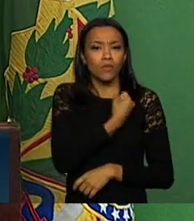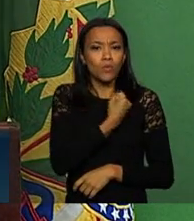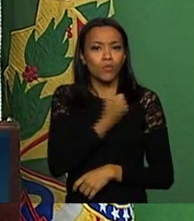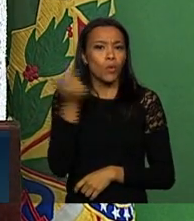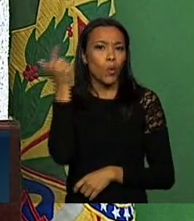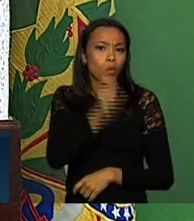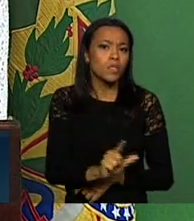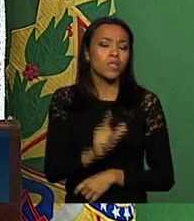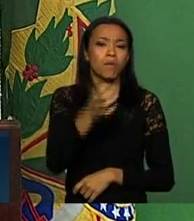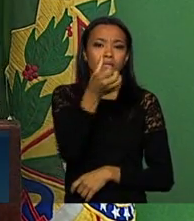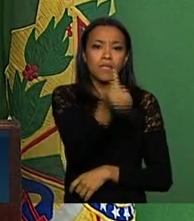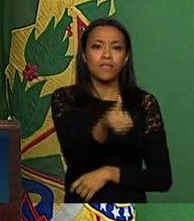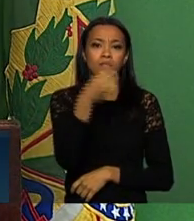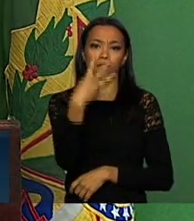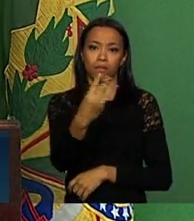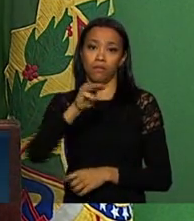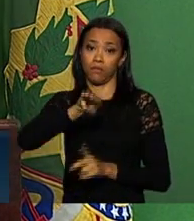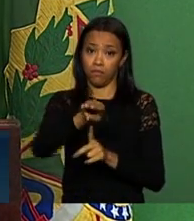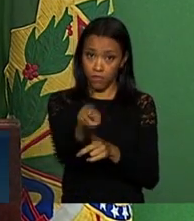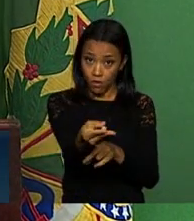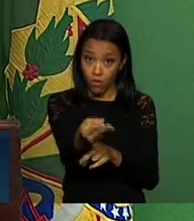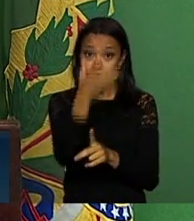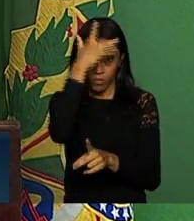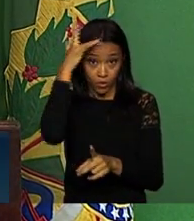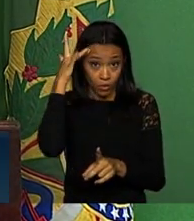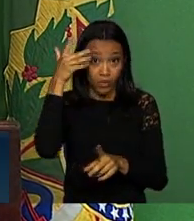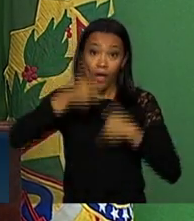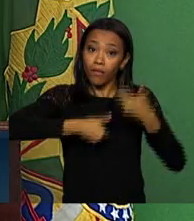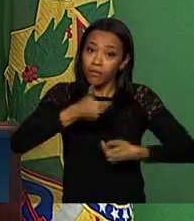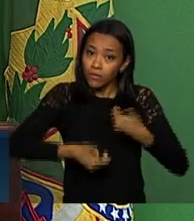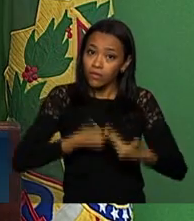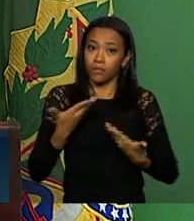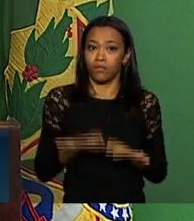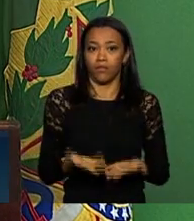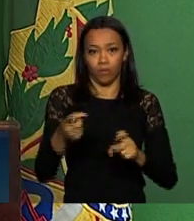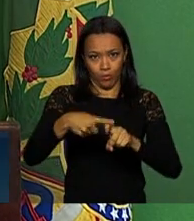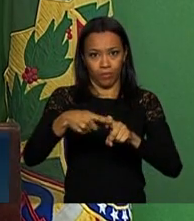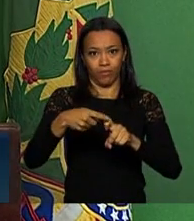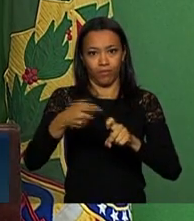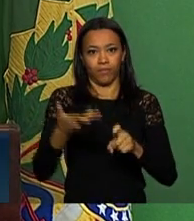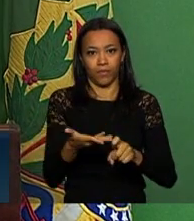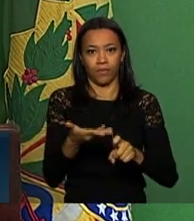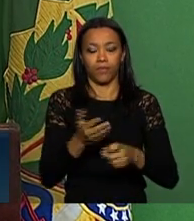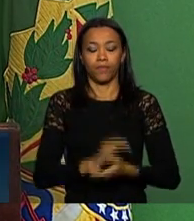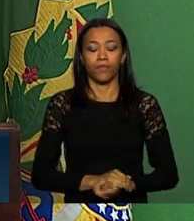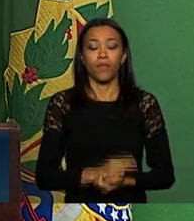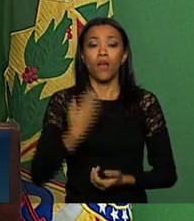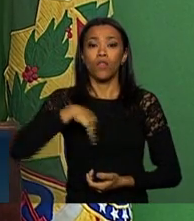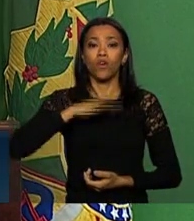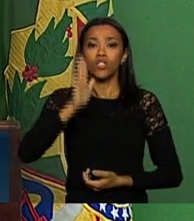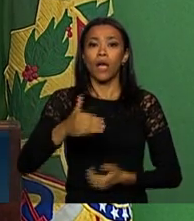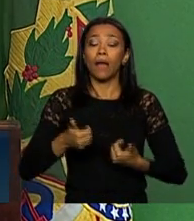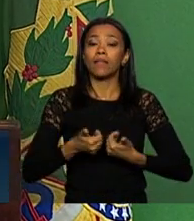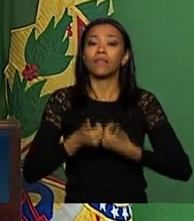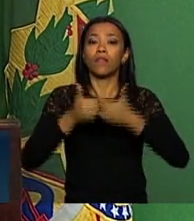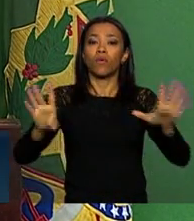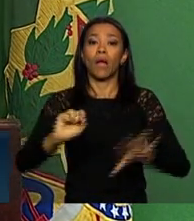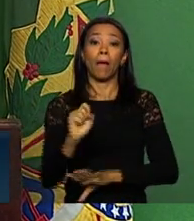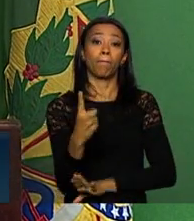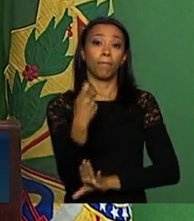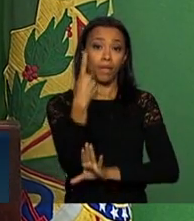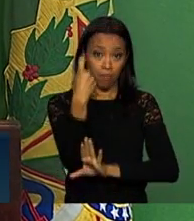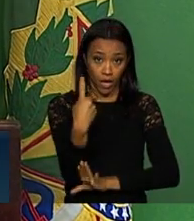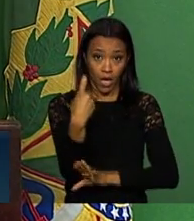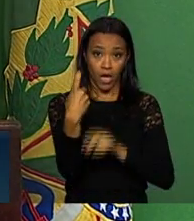a 63 milhões de pessoas atendidas nós inauguramos a primeira estação